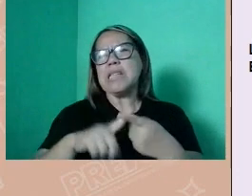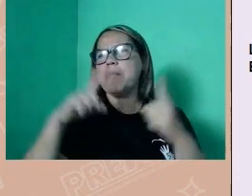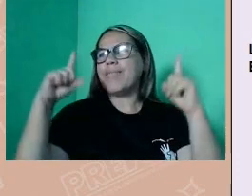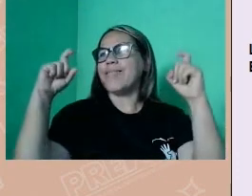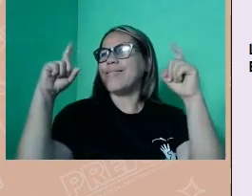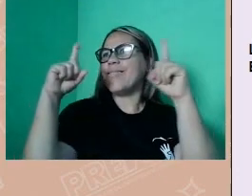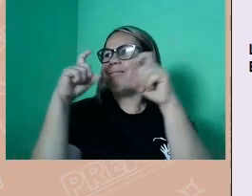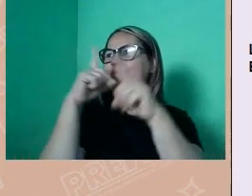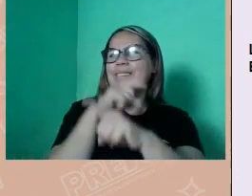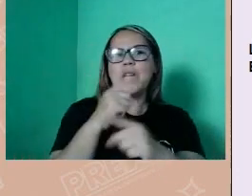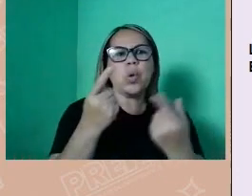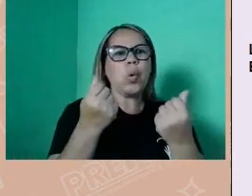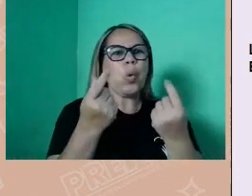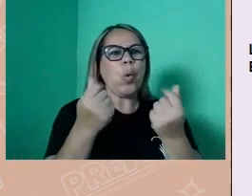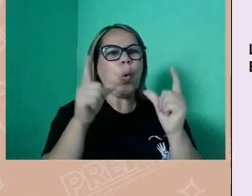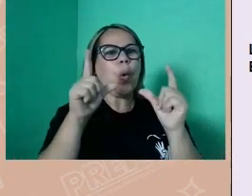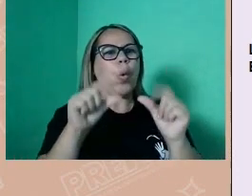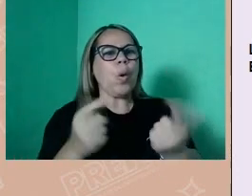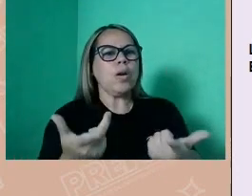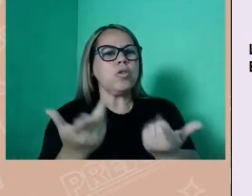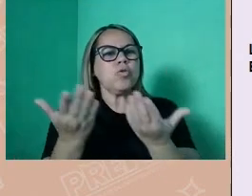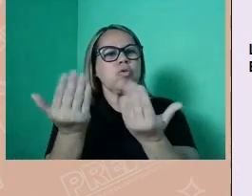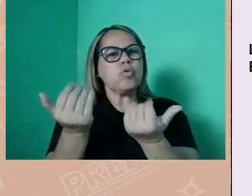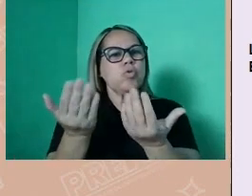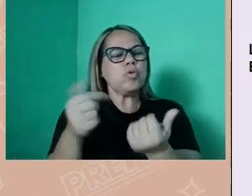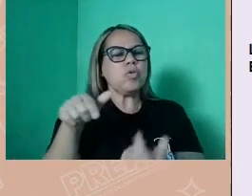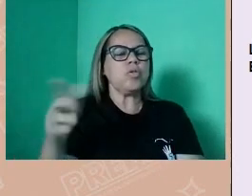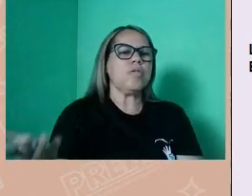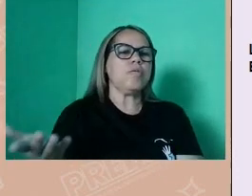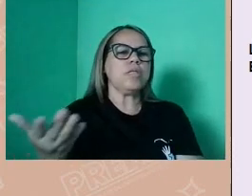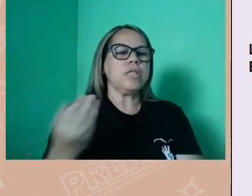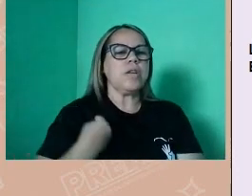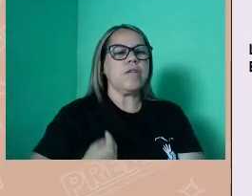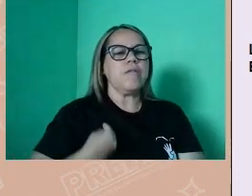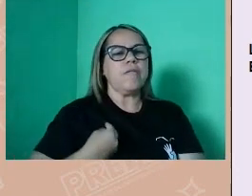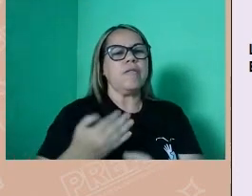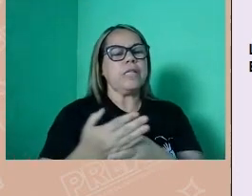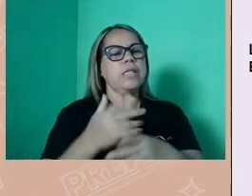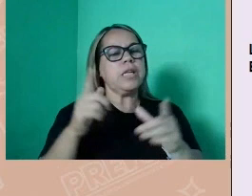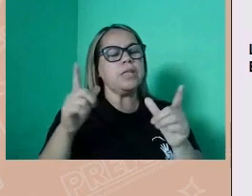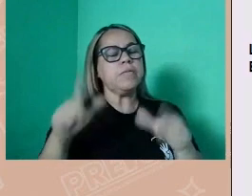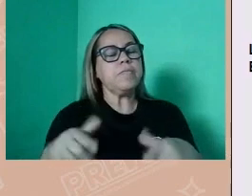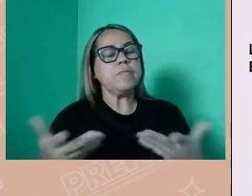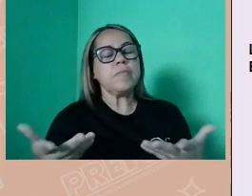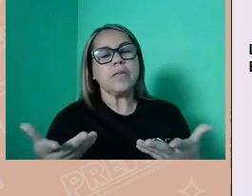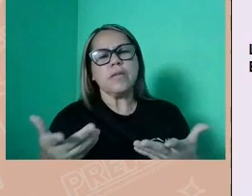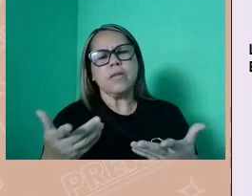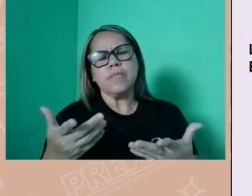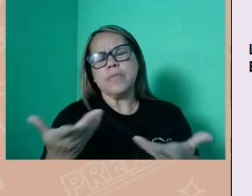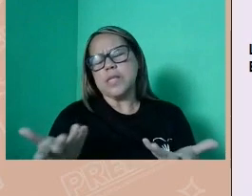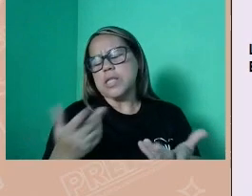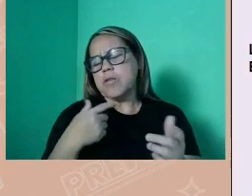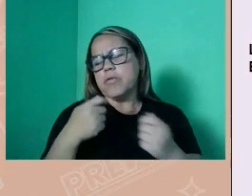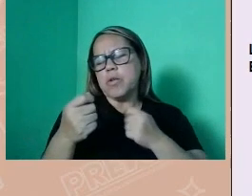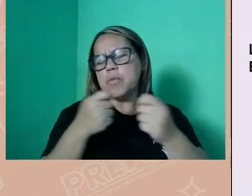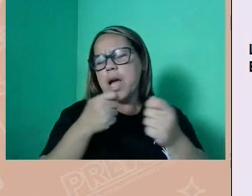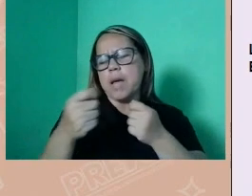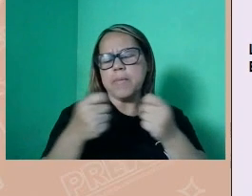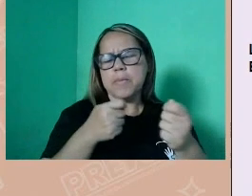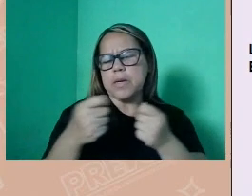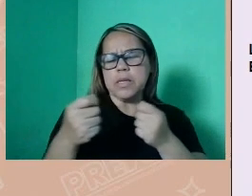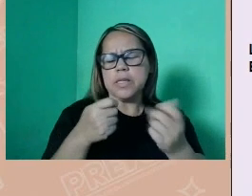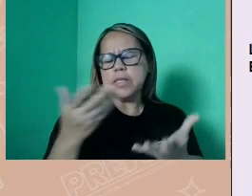e restrições financeiras dos jovens na periferia brasileira ok tranquilo gente isso aqui foi uma reportagem do new york times tá